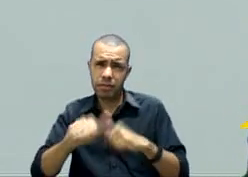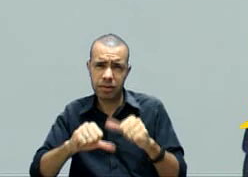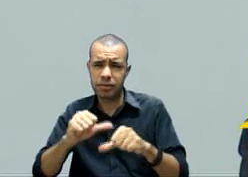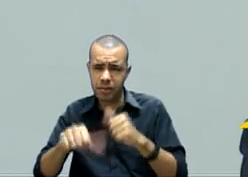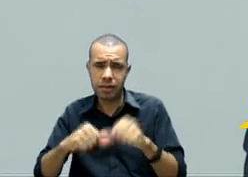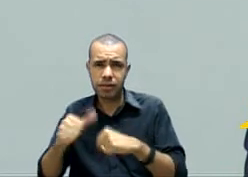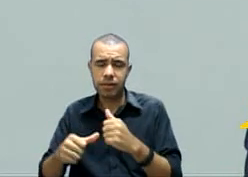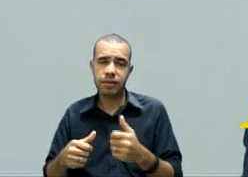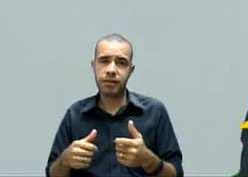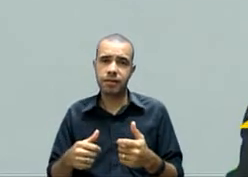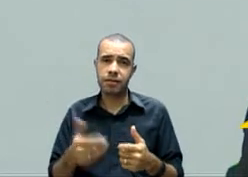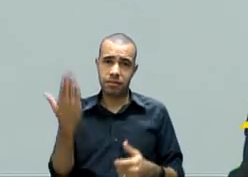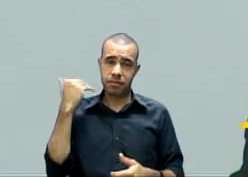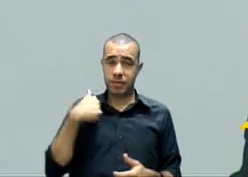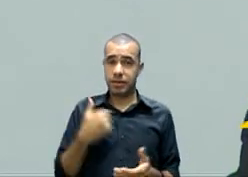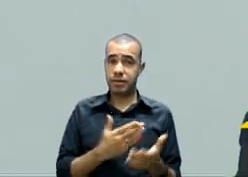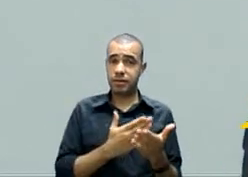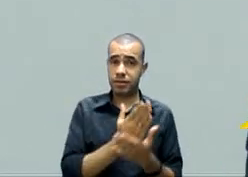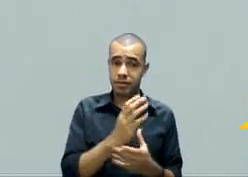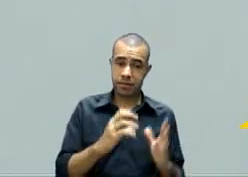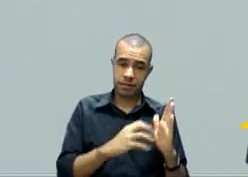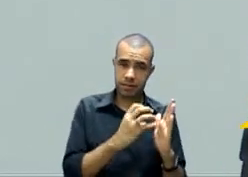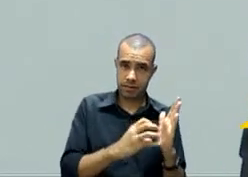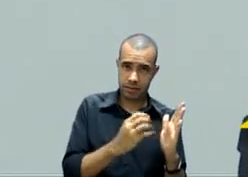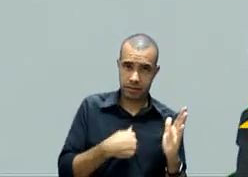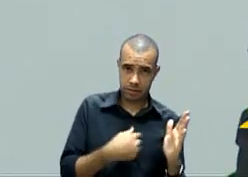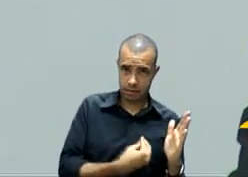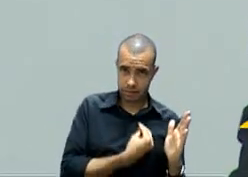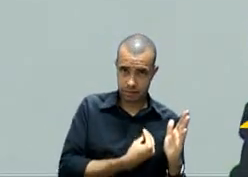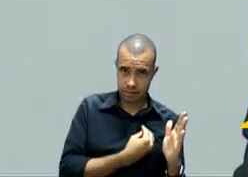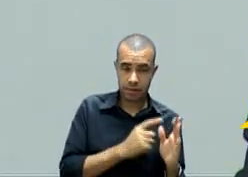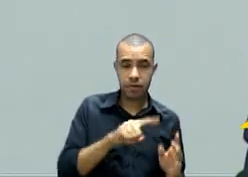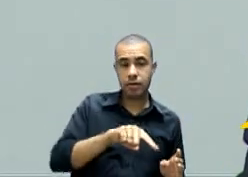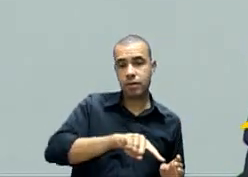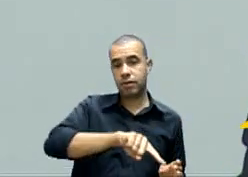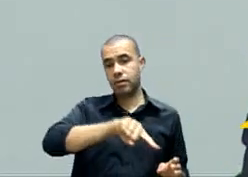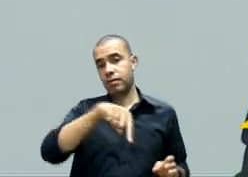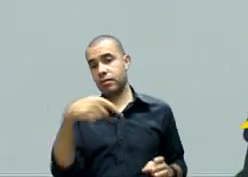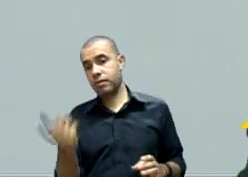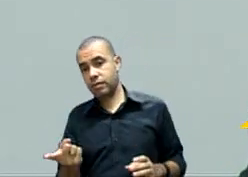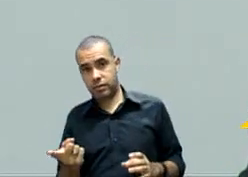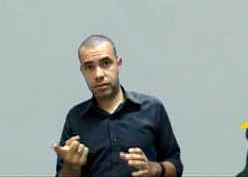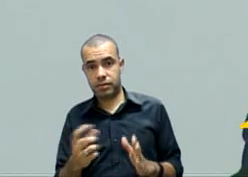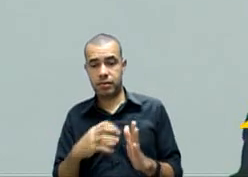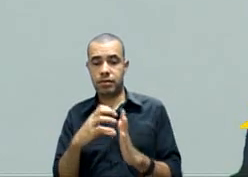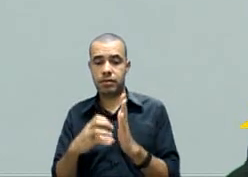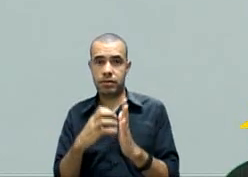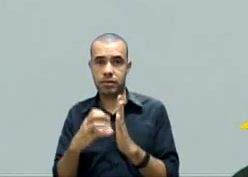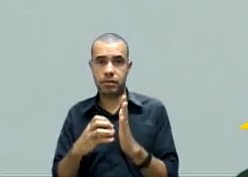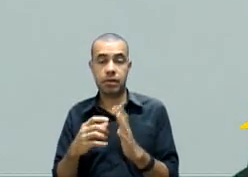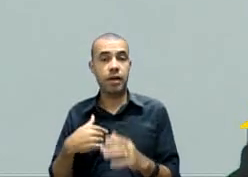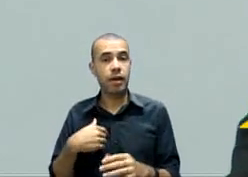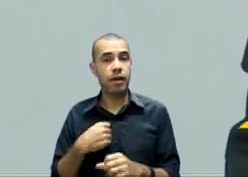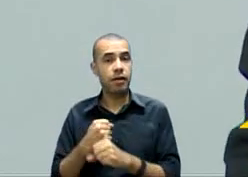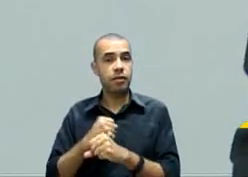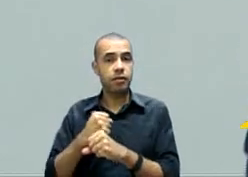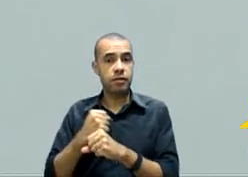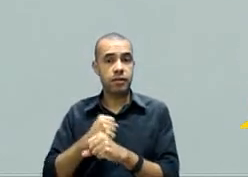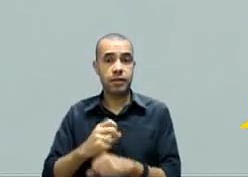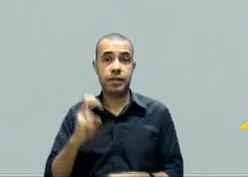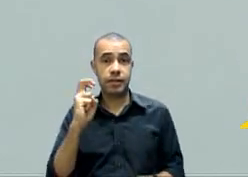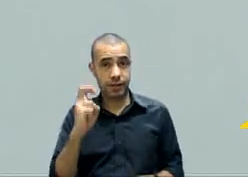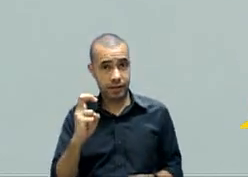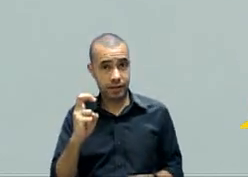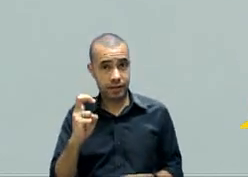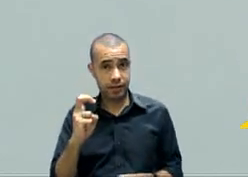por um partido, fiquei, depois passei para outro, estou já no 5º mandato pelo PRB. Agora, infelizmente, vou ter que me